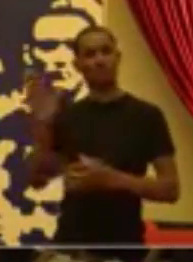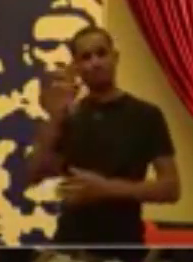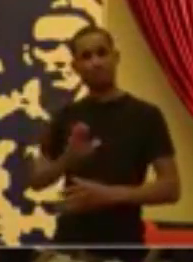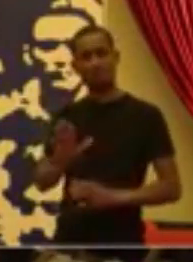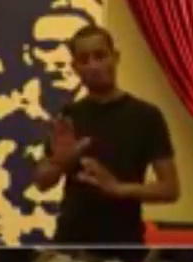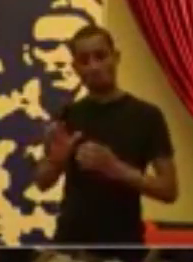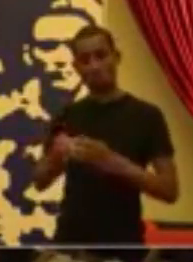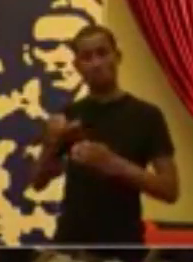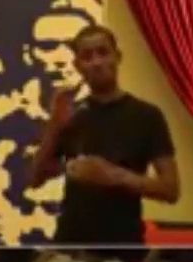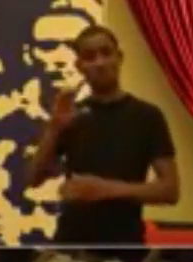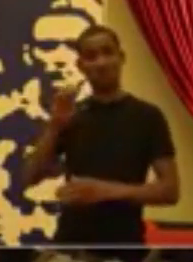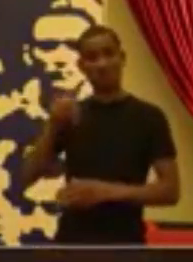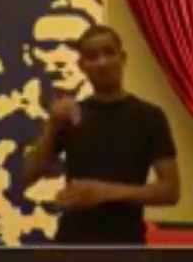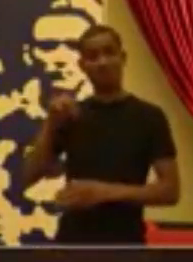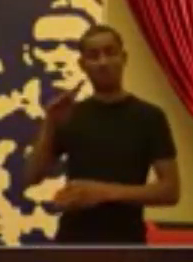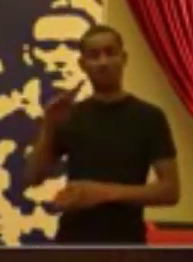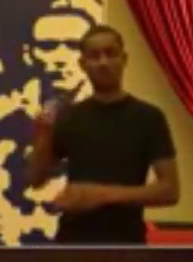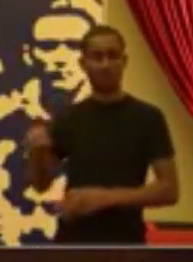CNBB.